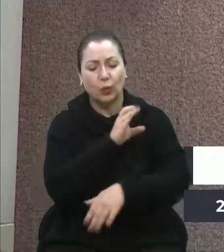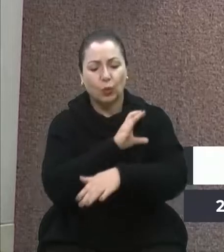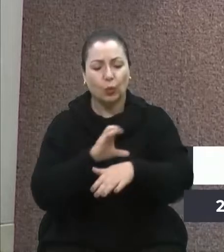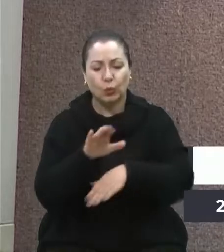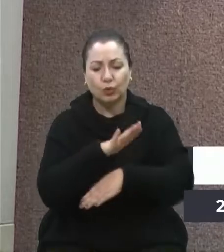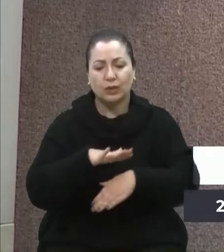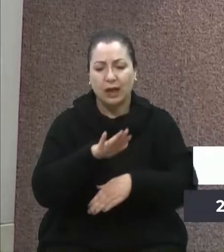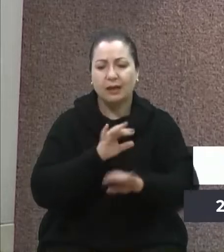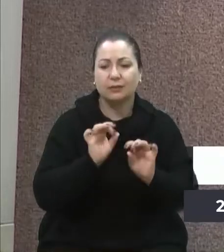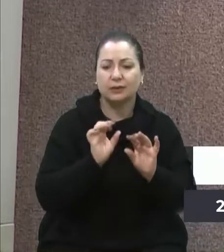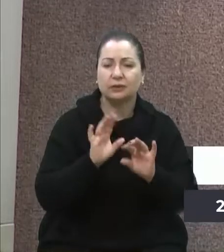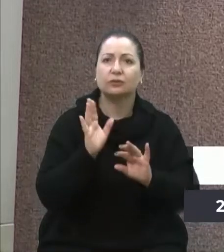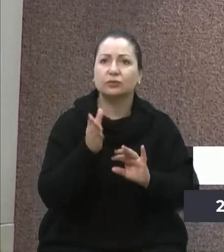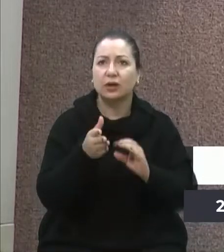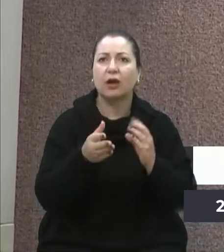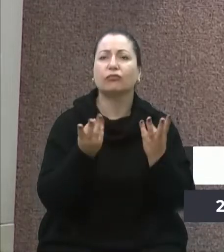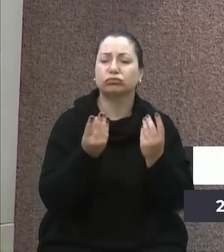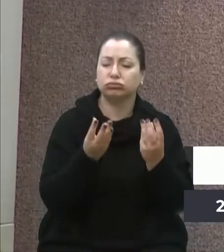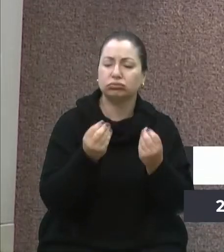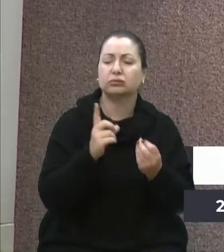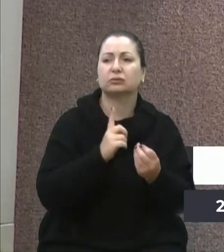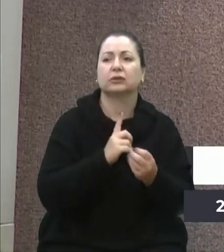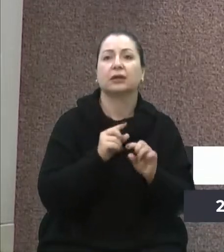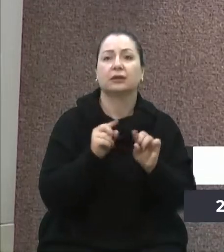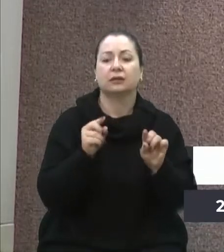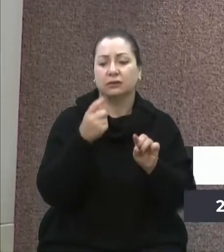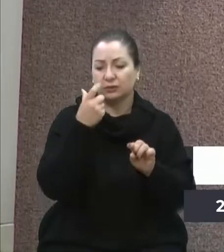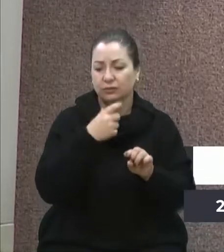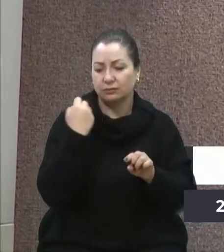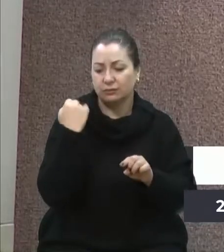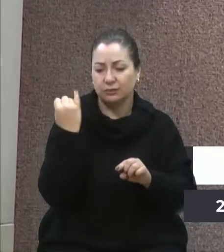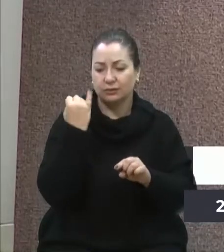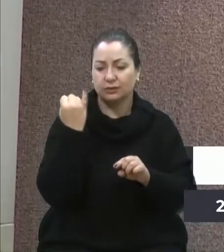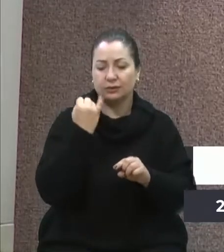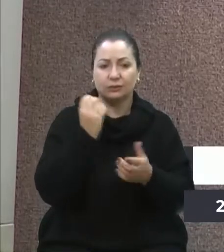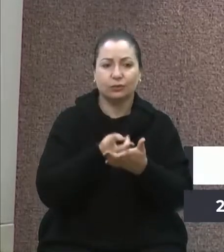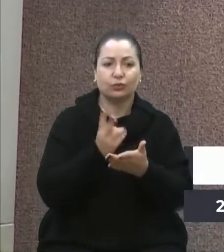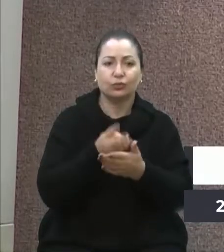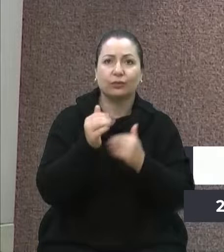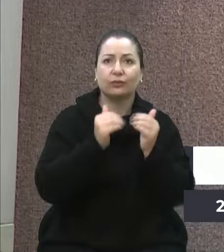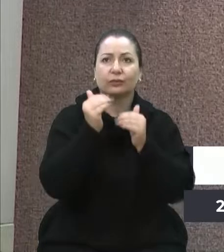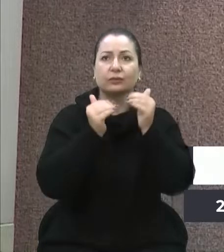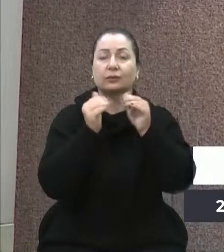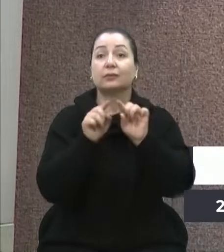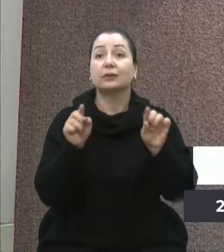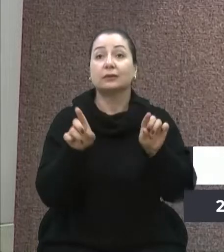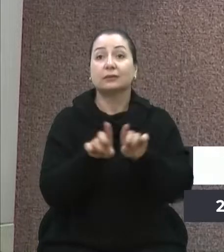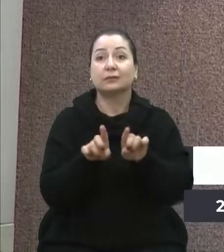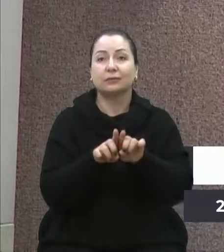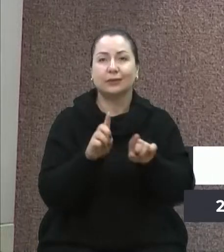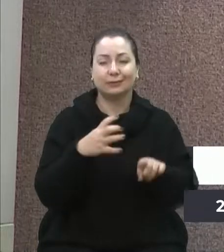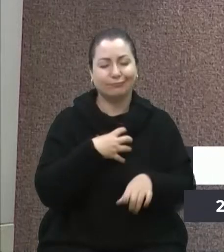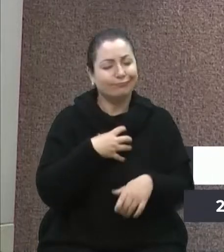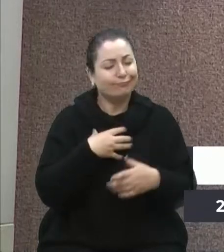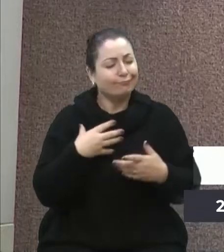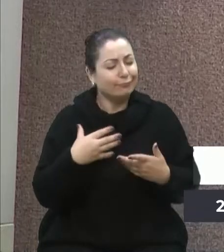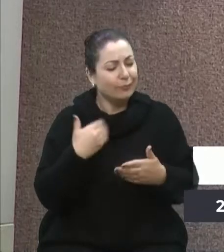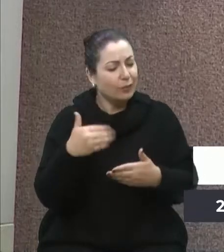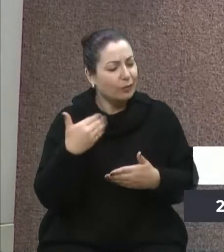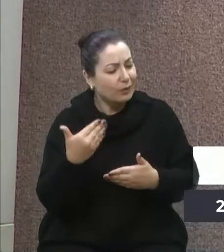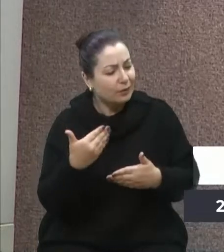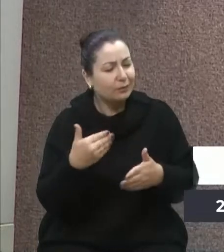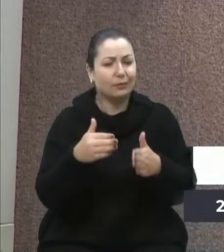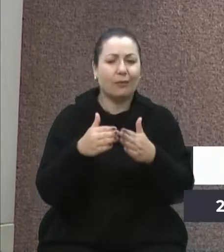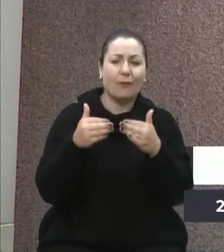tudo mais, e eu acho importante essa contínua evolução. Só que, também, de certa maneira, quando eu peço informações também